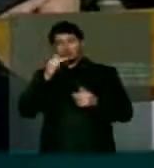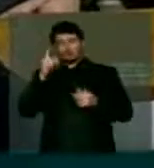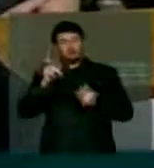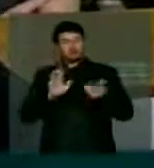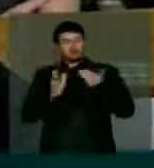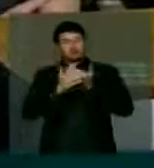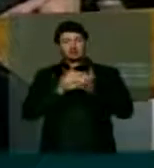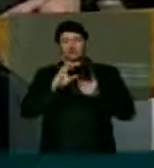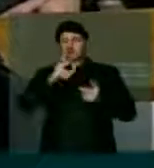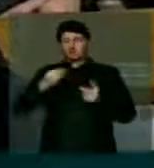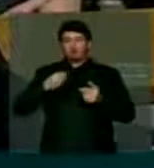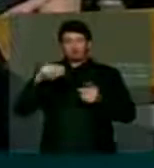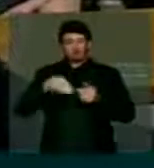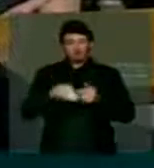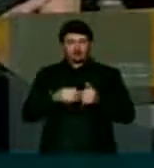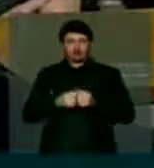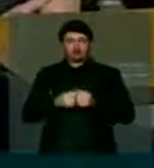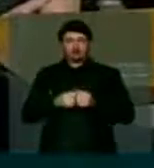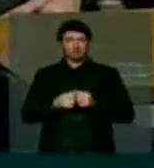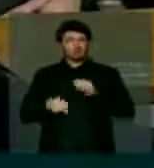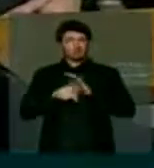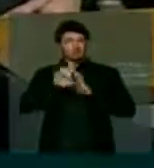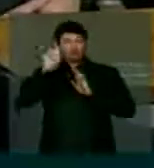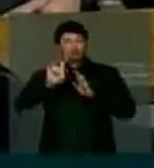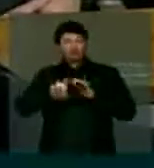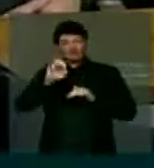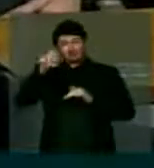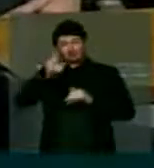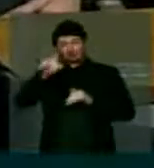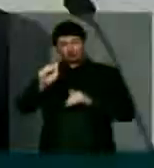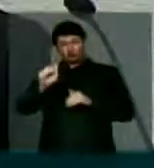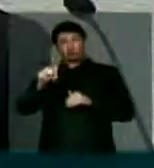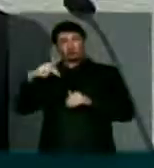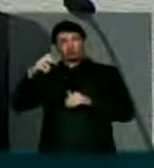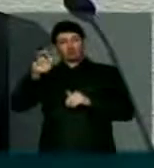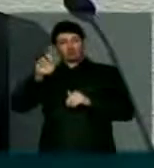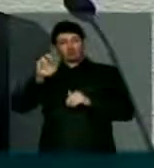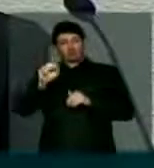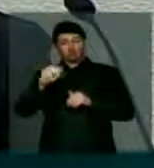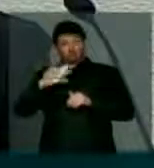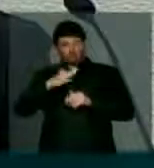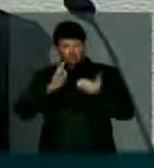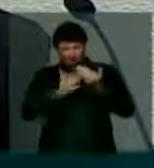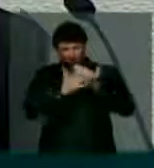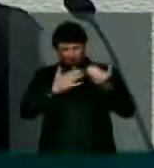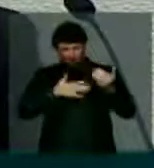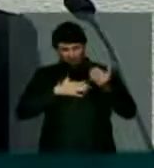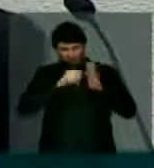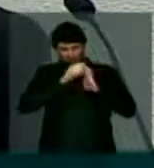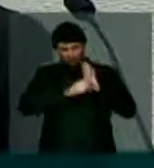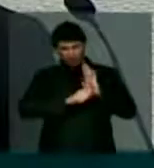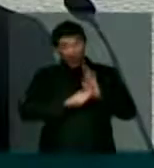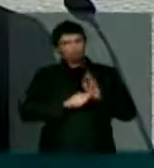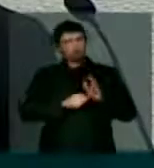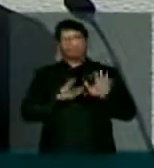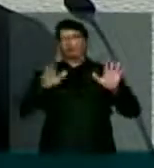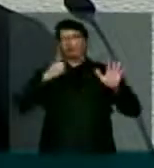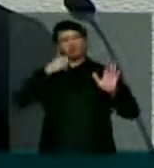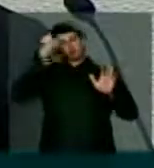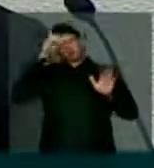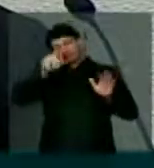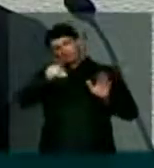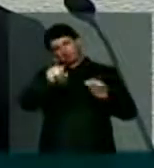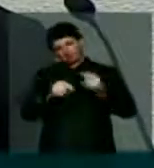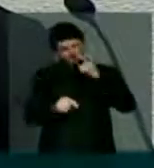não integrava e não foi levado à diretoria executiva da Petrobras. O anexo ao meu parecer? Sim. Eu não me